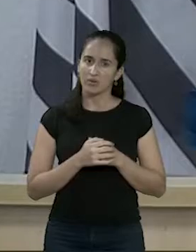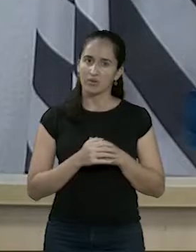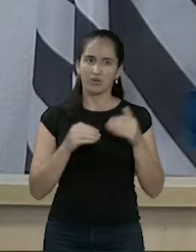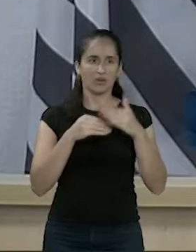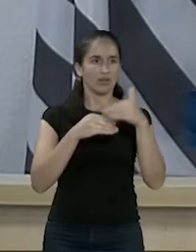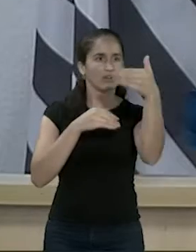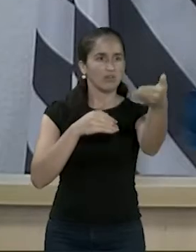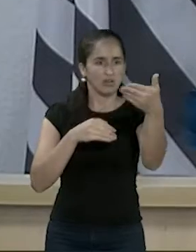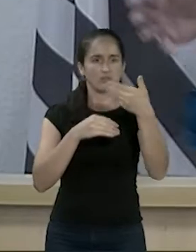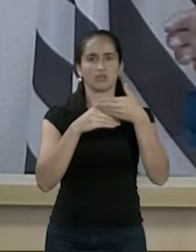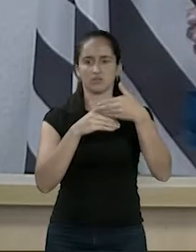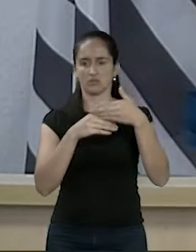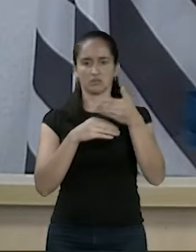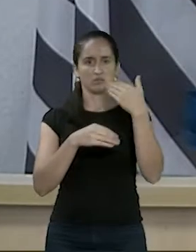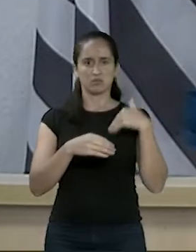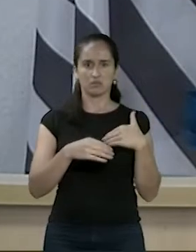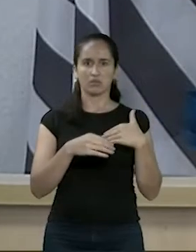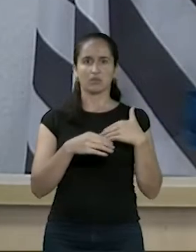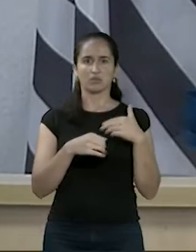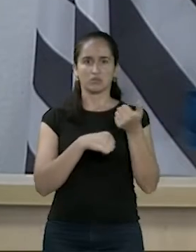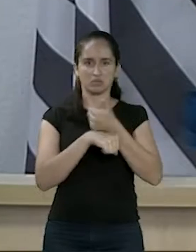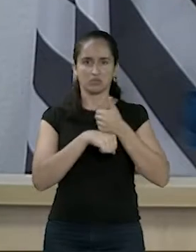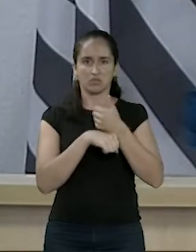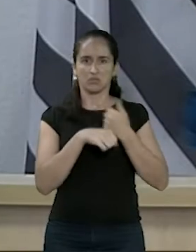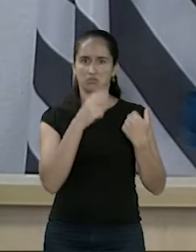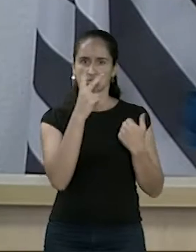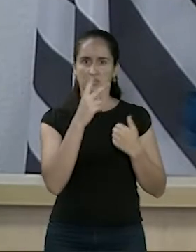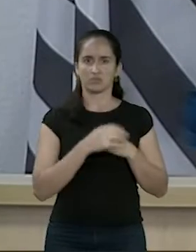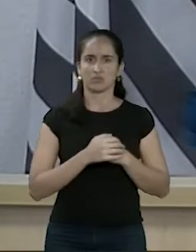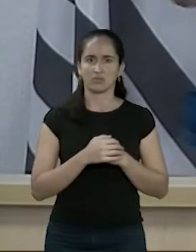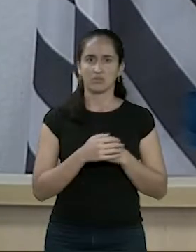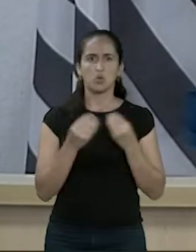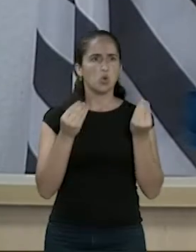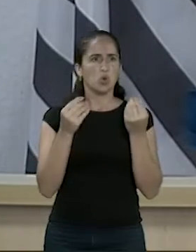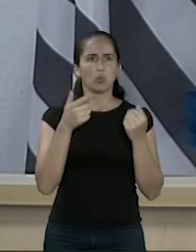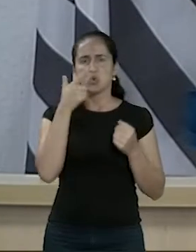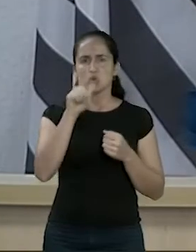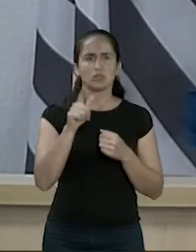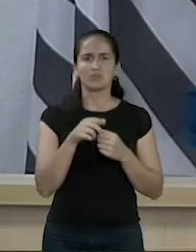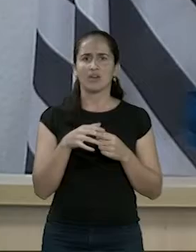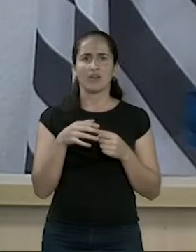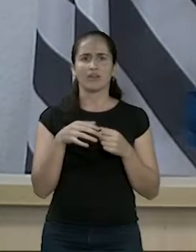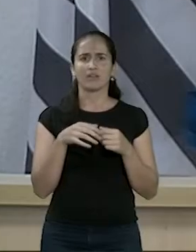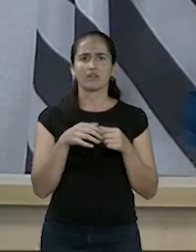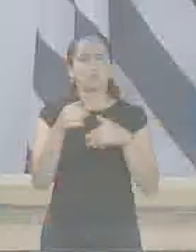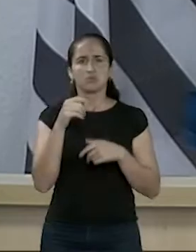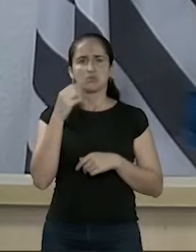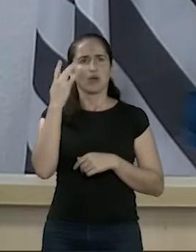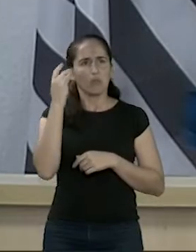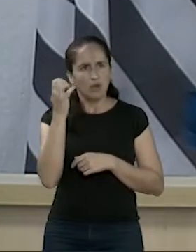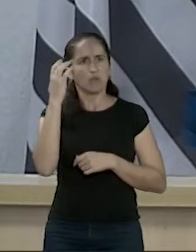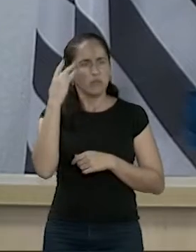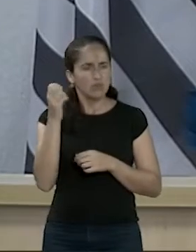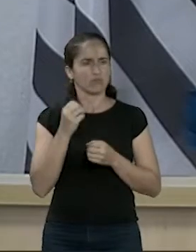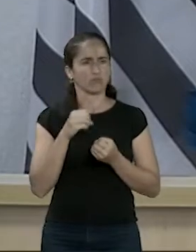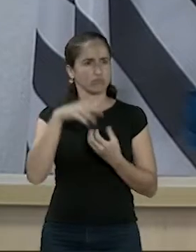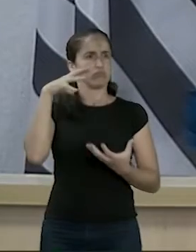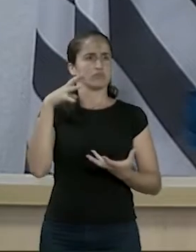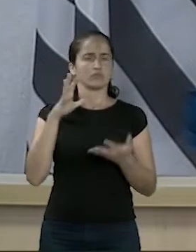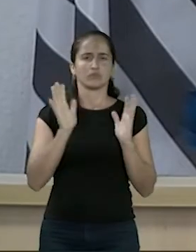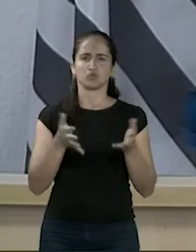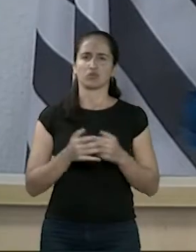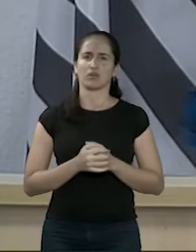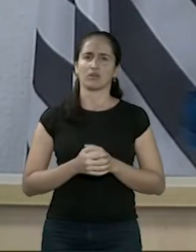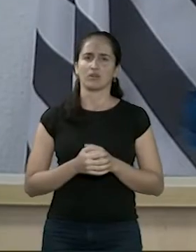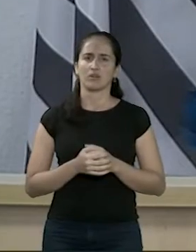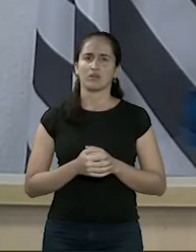duas funcionam na mesma hora. Mas como é que consegue alvarar? Como é que consegue? É diferente a legislação? Aí você pega um coitado,